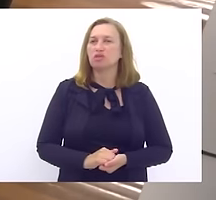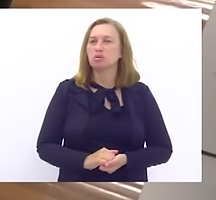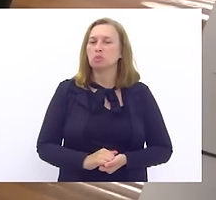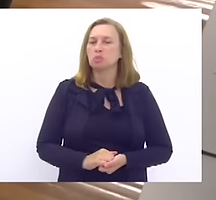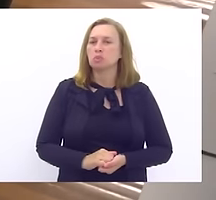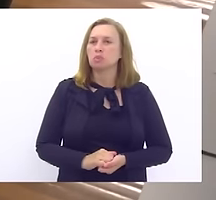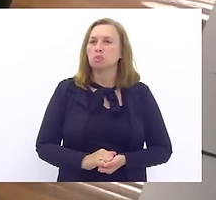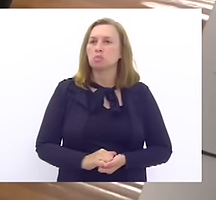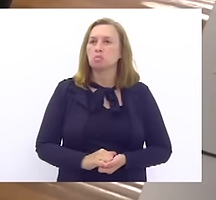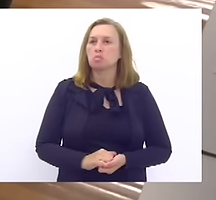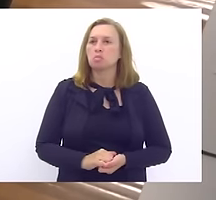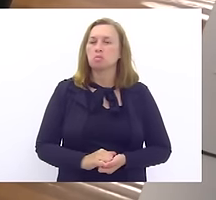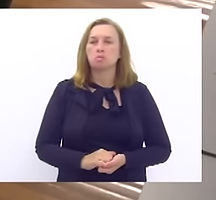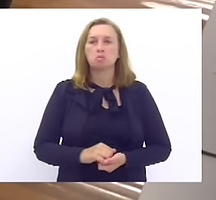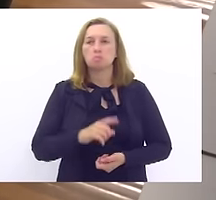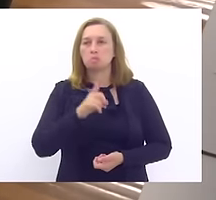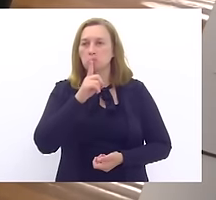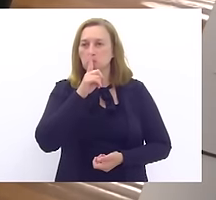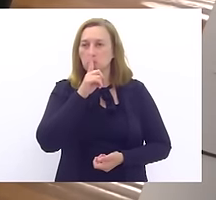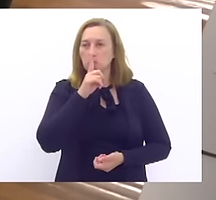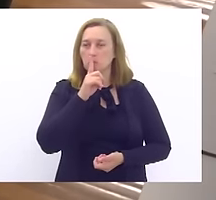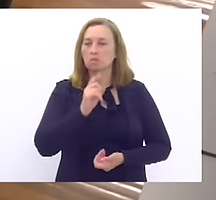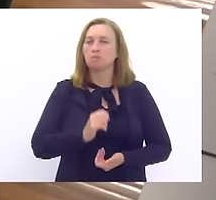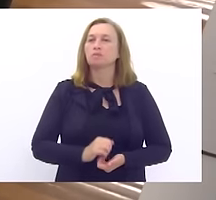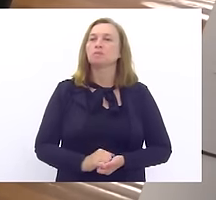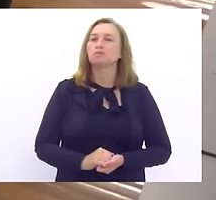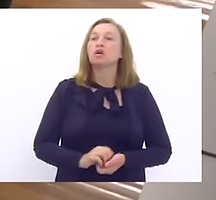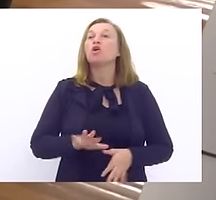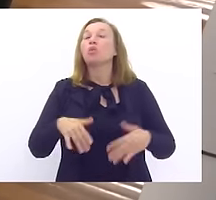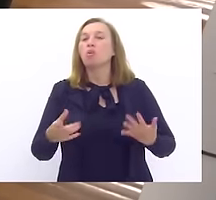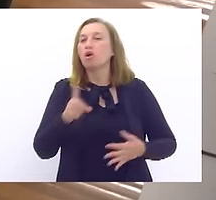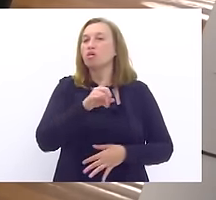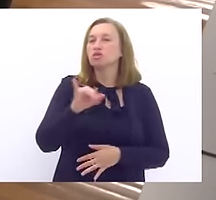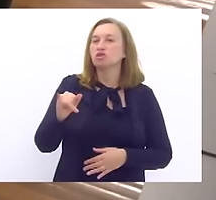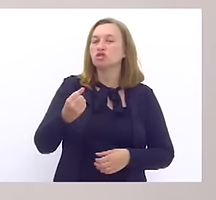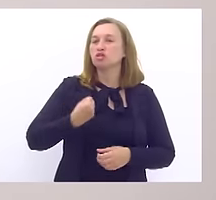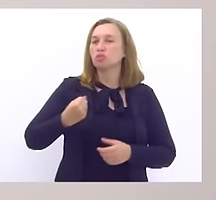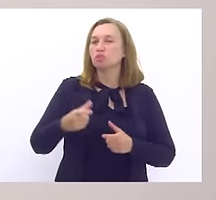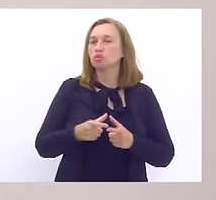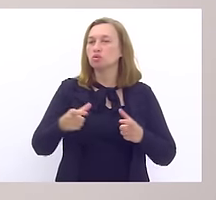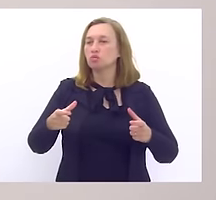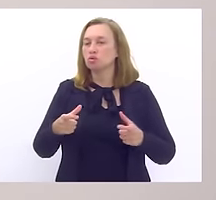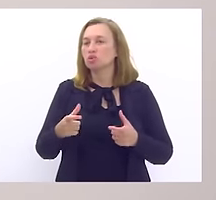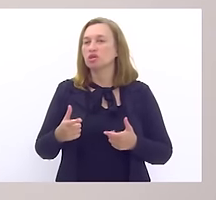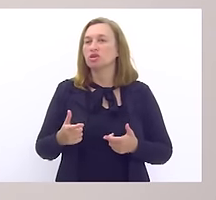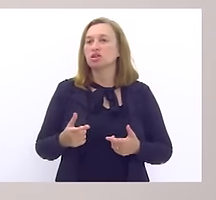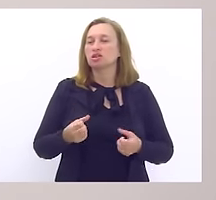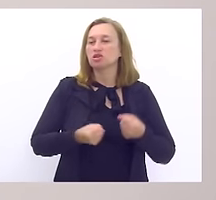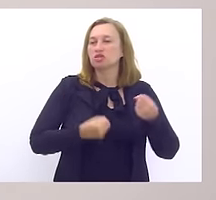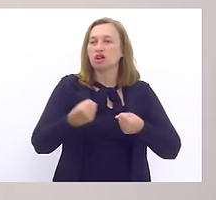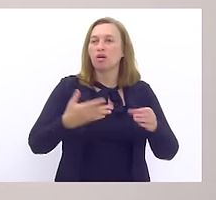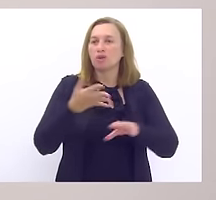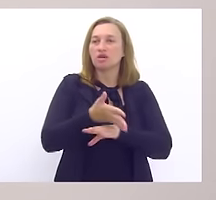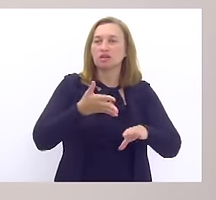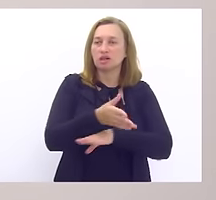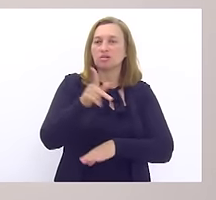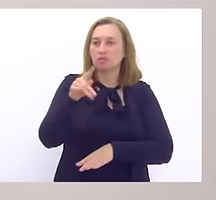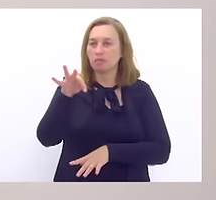qual o dia também não vou responder Qual o dia da semana tem o maior número de carros entrando no pátio